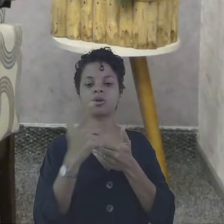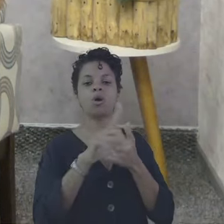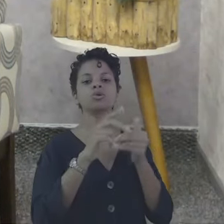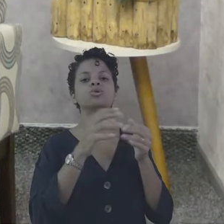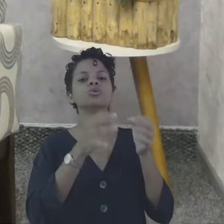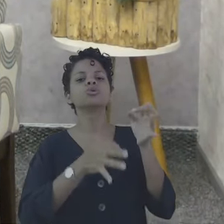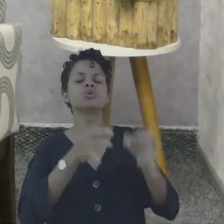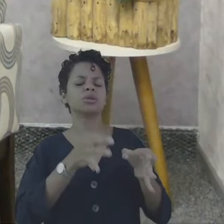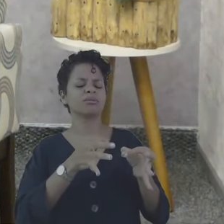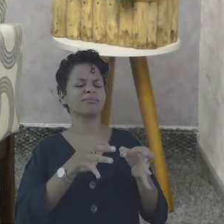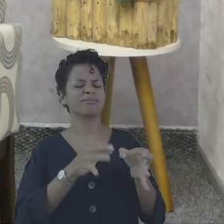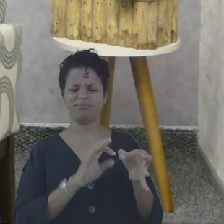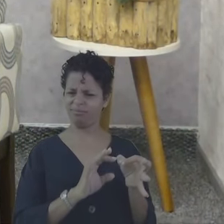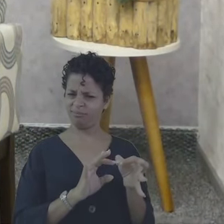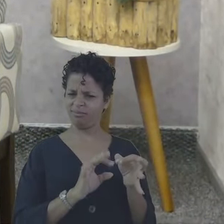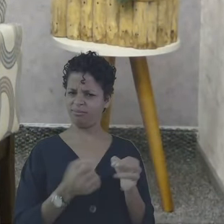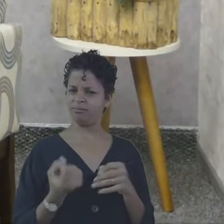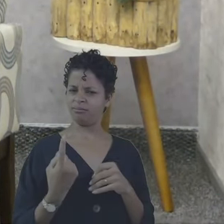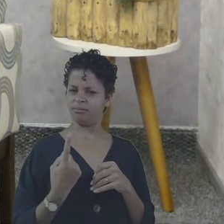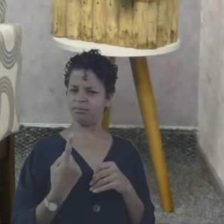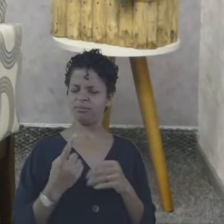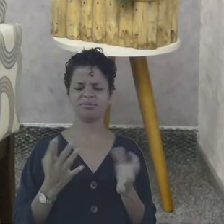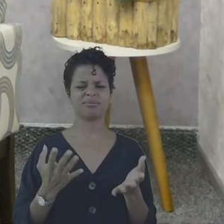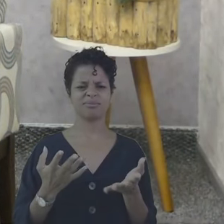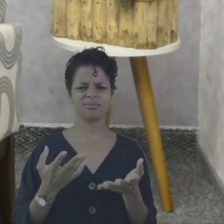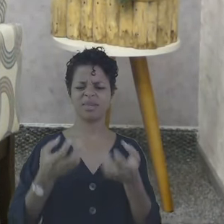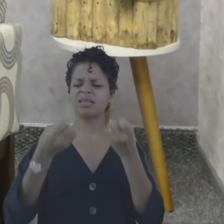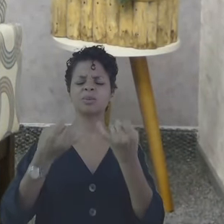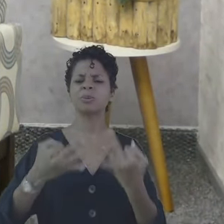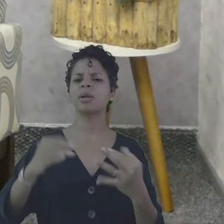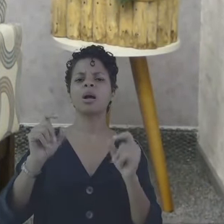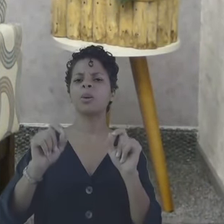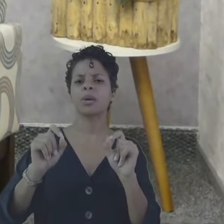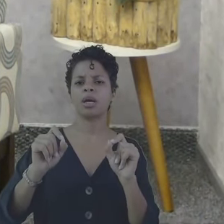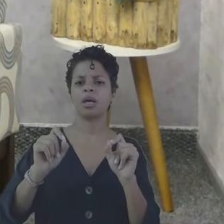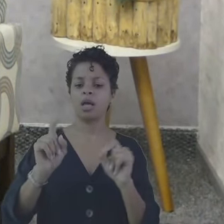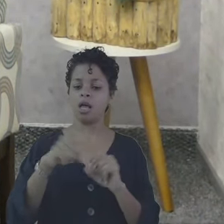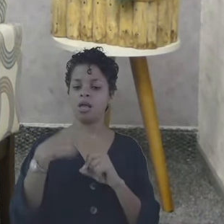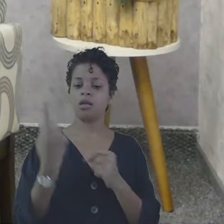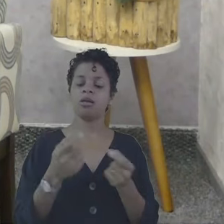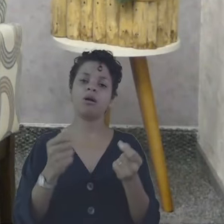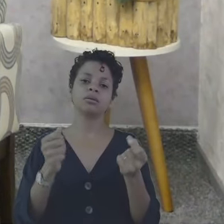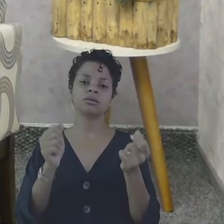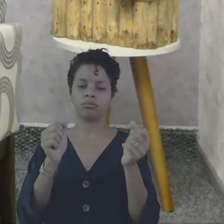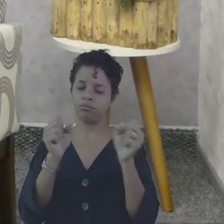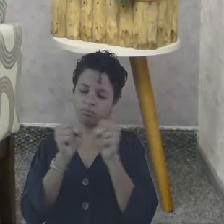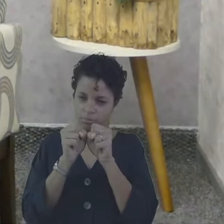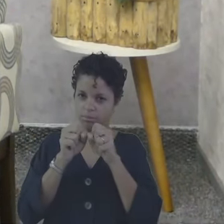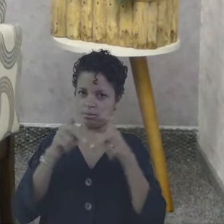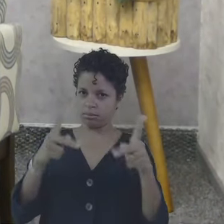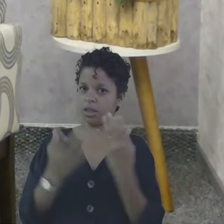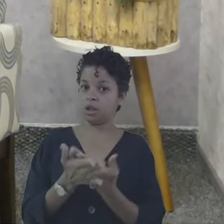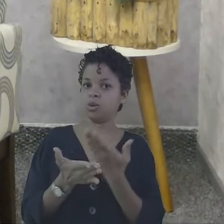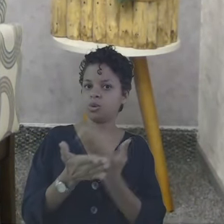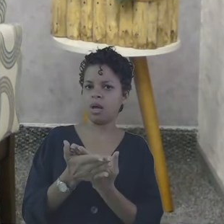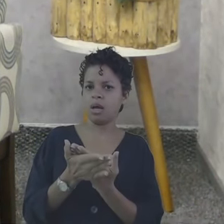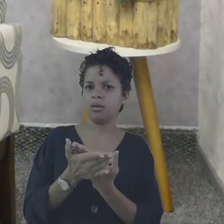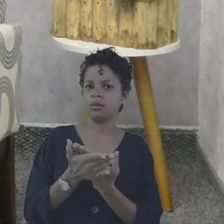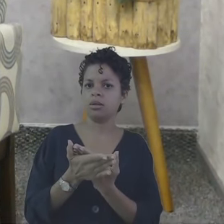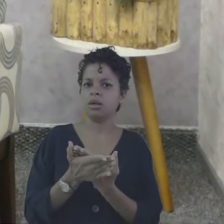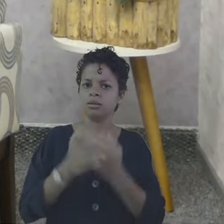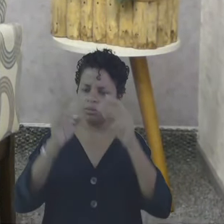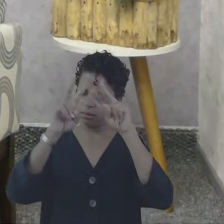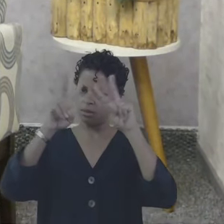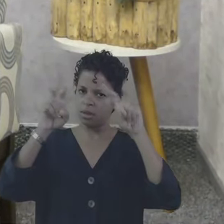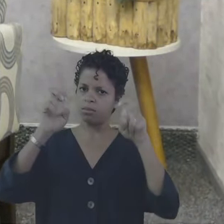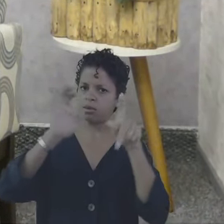afinal, sobre o que você quer falar? Nos últimos sábados, nós estudamos sobre Apocalipse 12, Apocalipse 13, a mulher, Miguel, o dragão. Estudamos